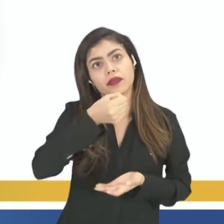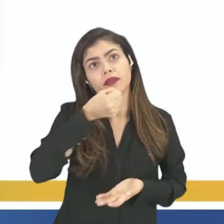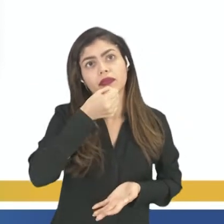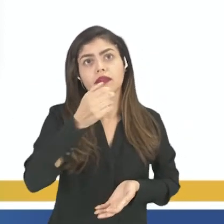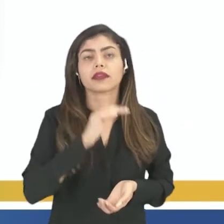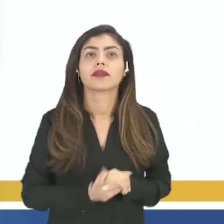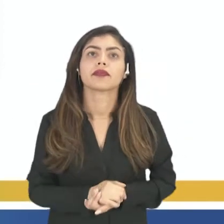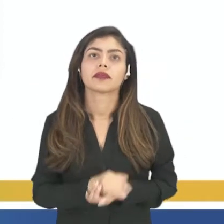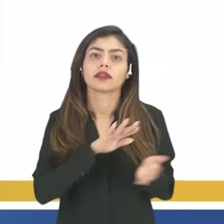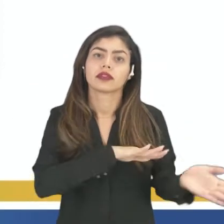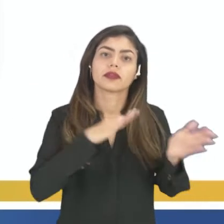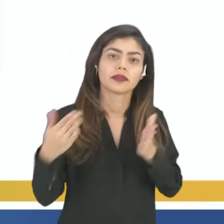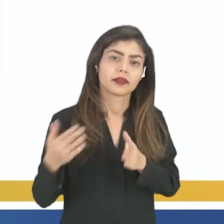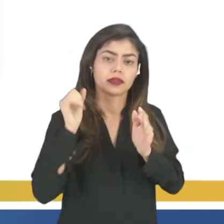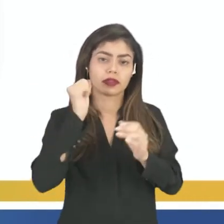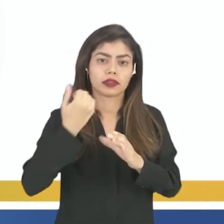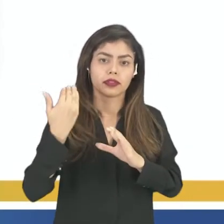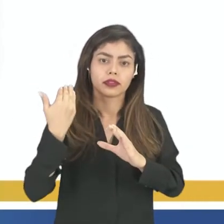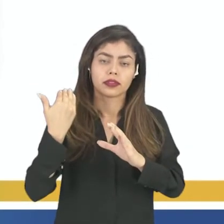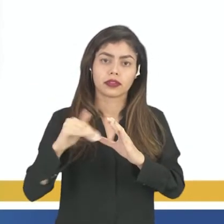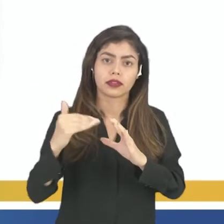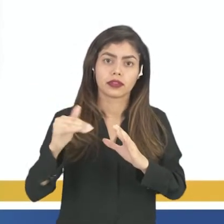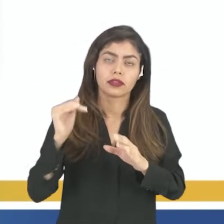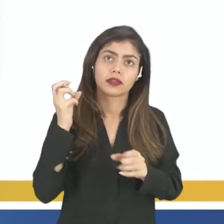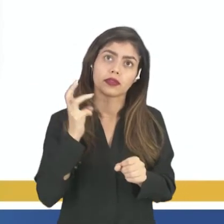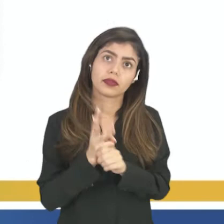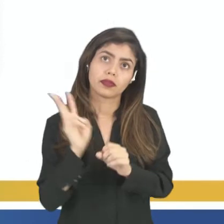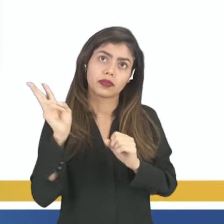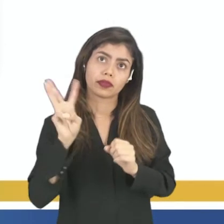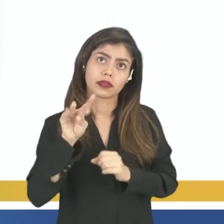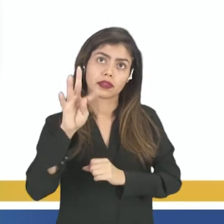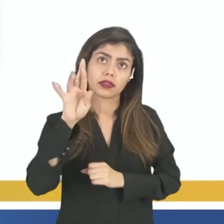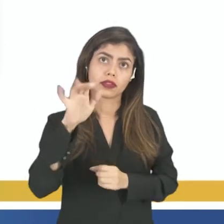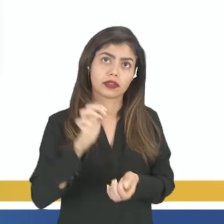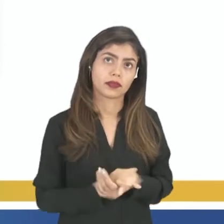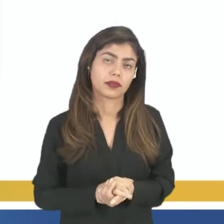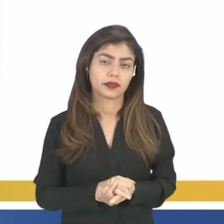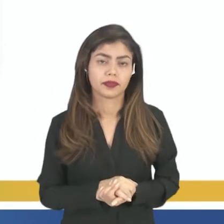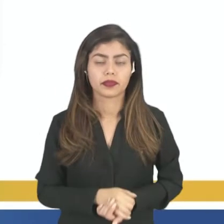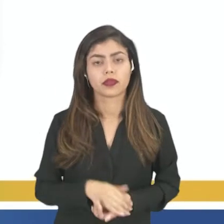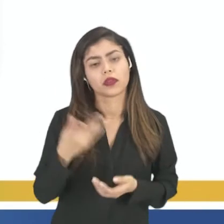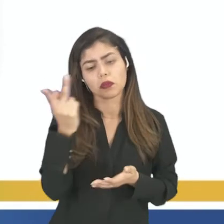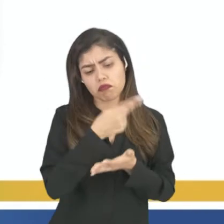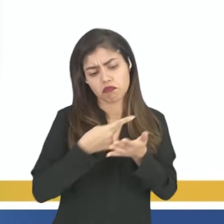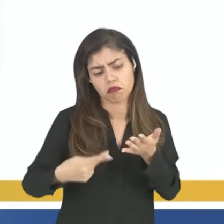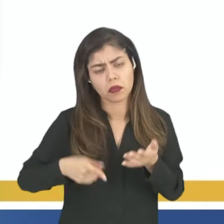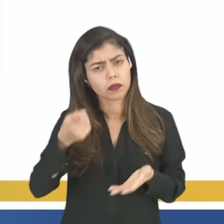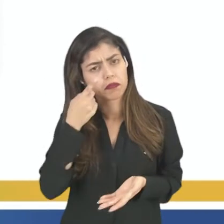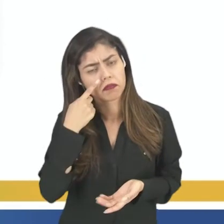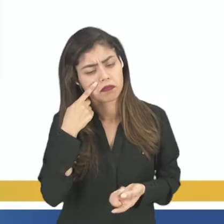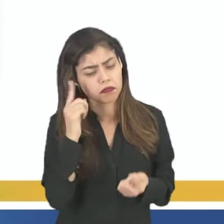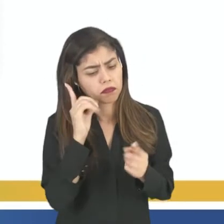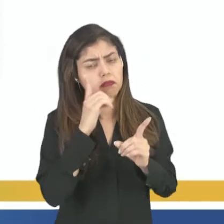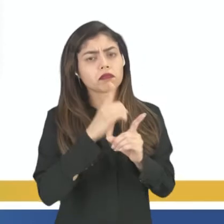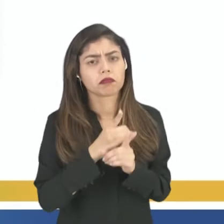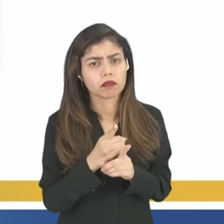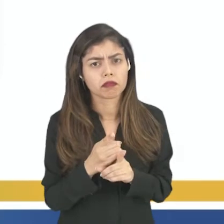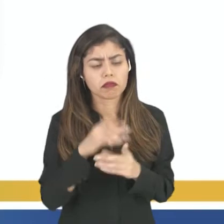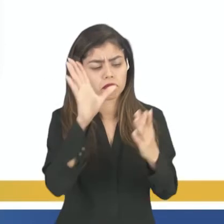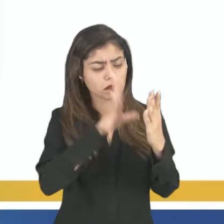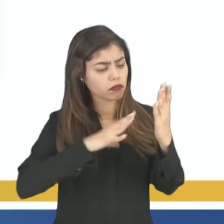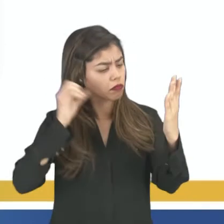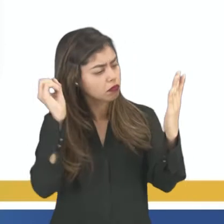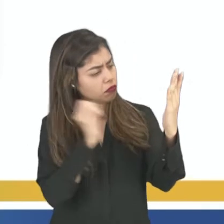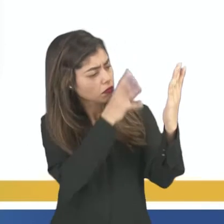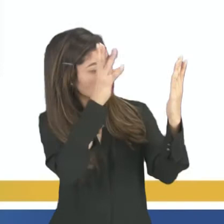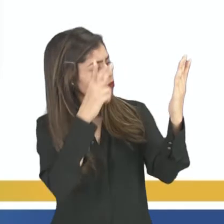entrevista para o site Bora de Panda. Então, gente, olha que interessante a poética, como ele se encontrou no autorretrato, né?